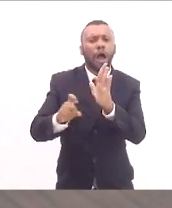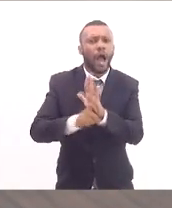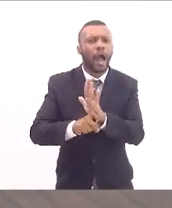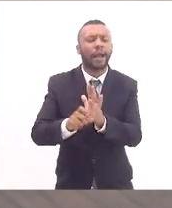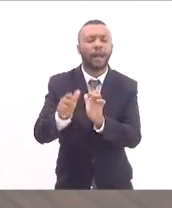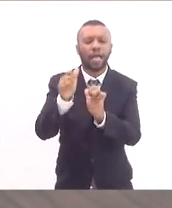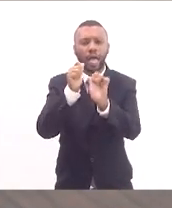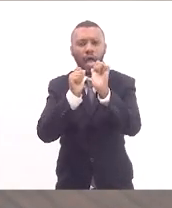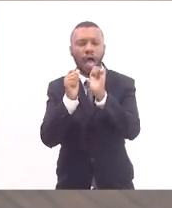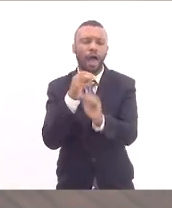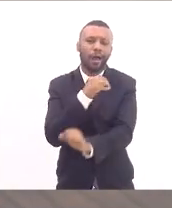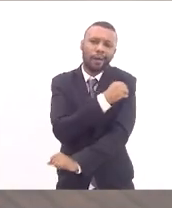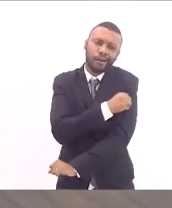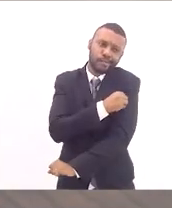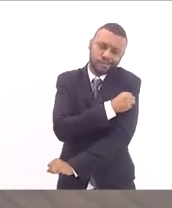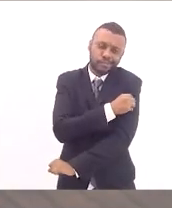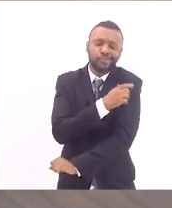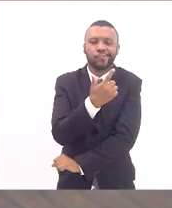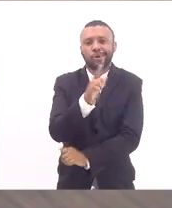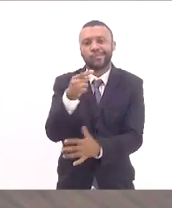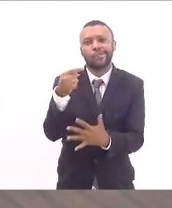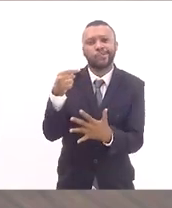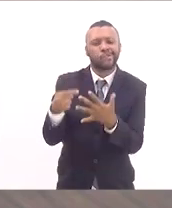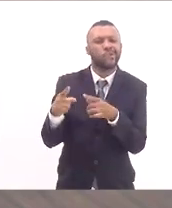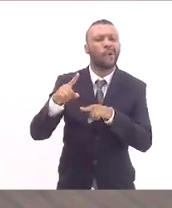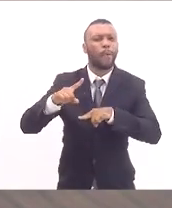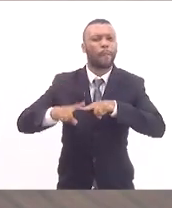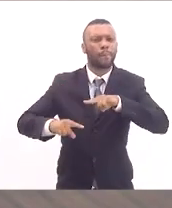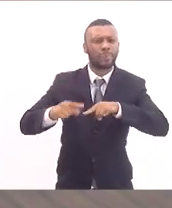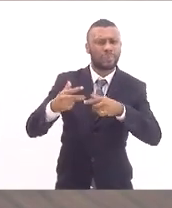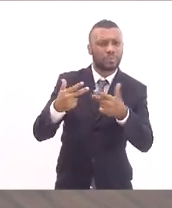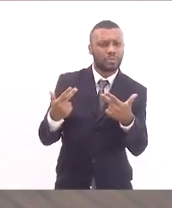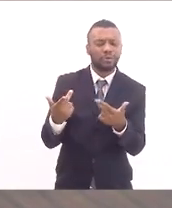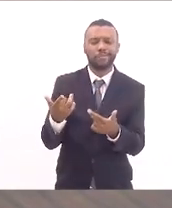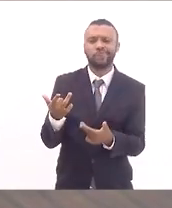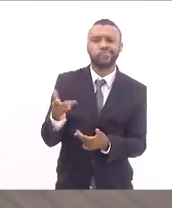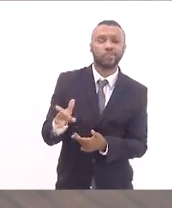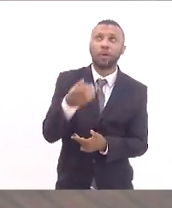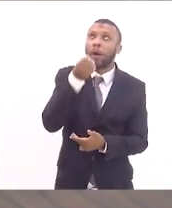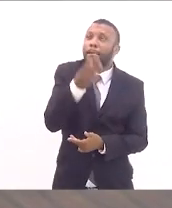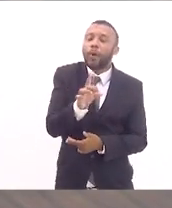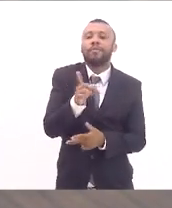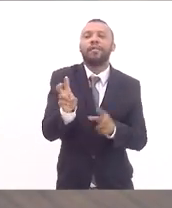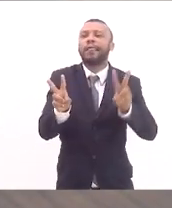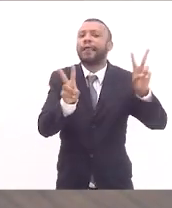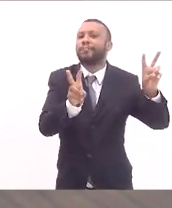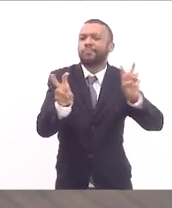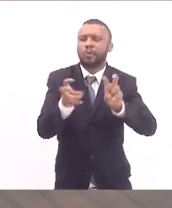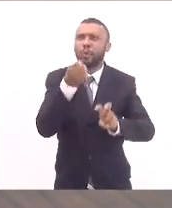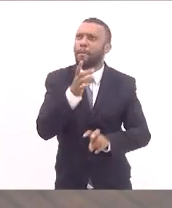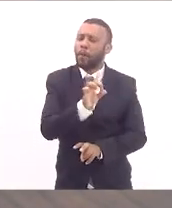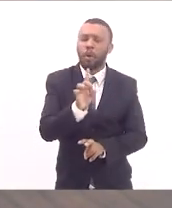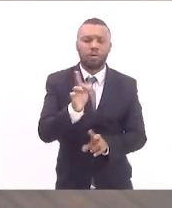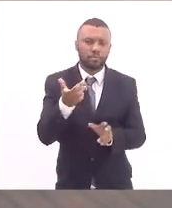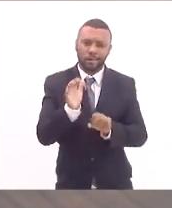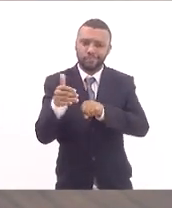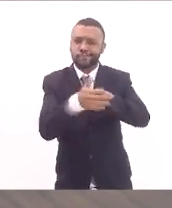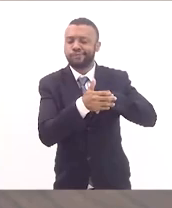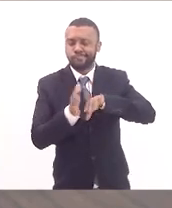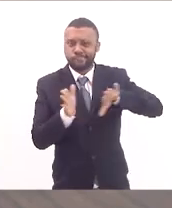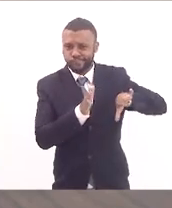álcool e outros produtos que não seria nem bom aqui se tá foi